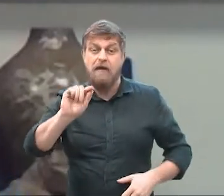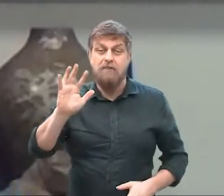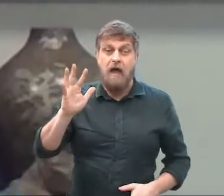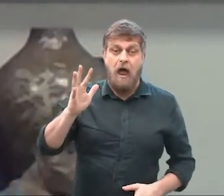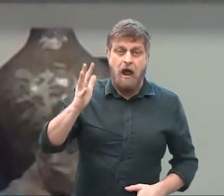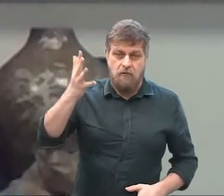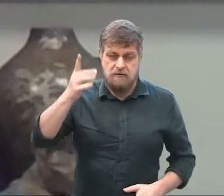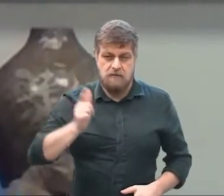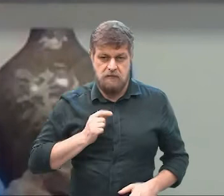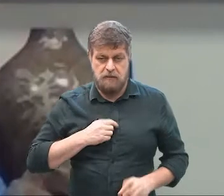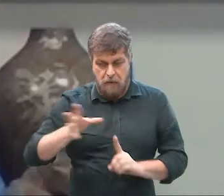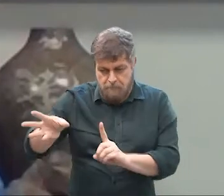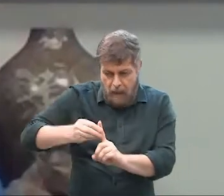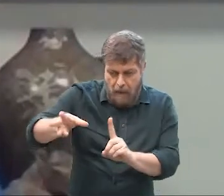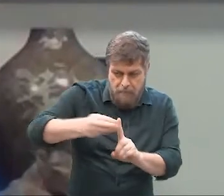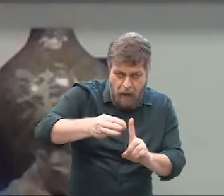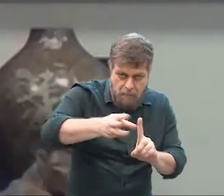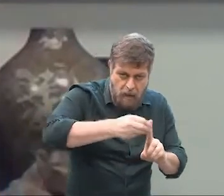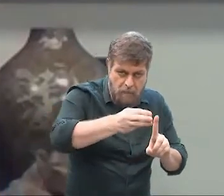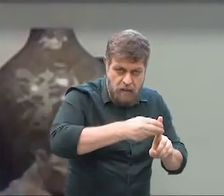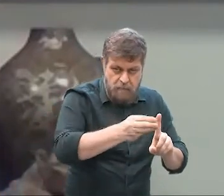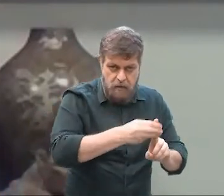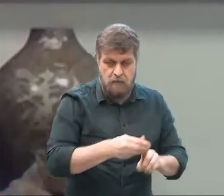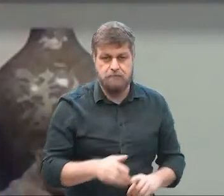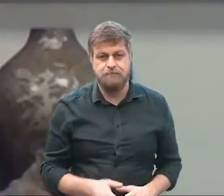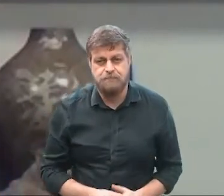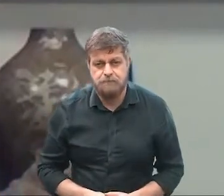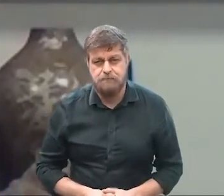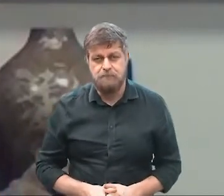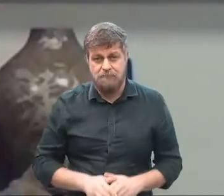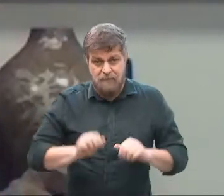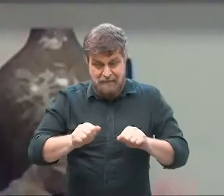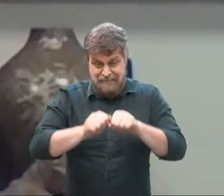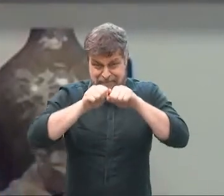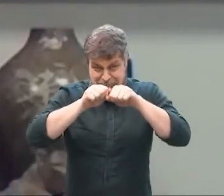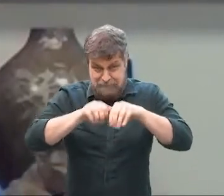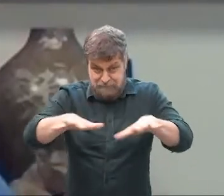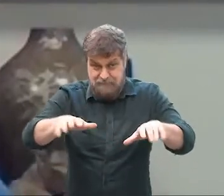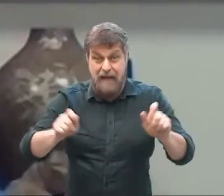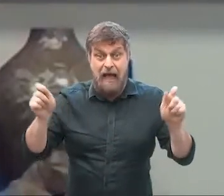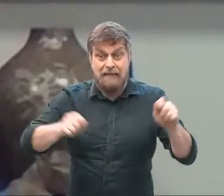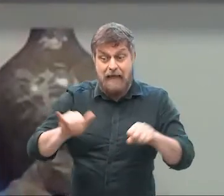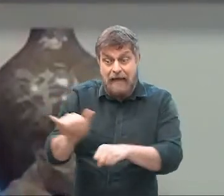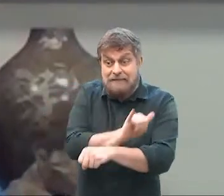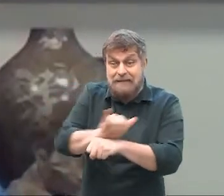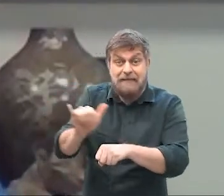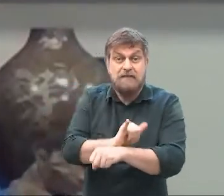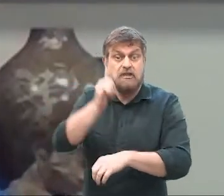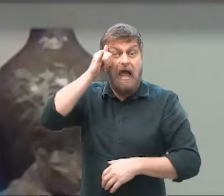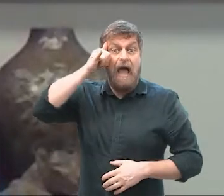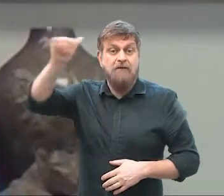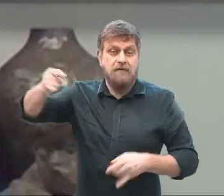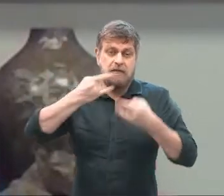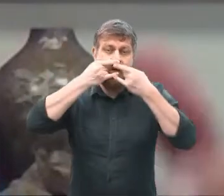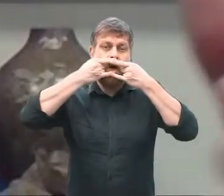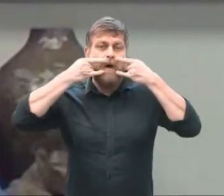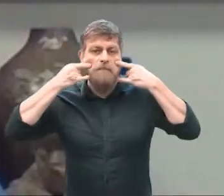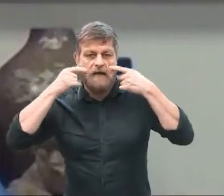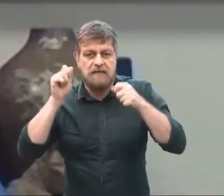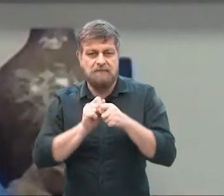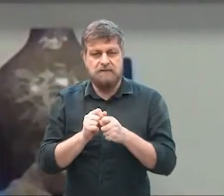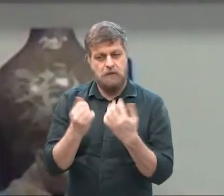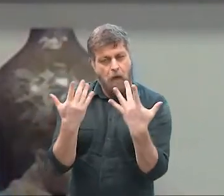não que proliferação se ocorra de forma organizada, mas nós temos meios de evitar, usando máscaras,